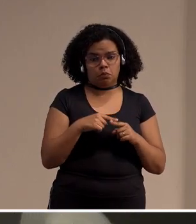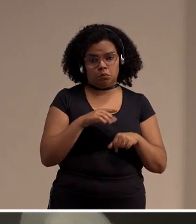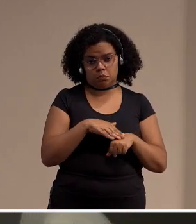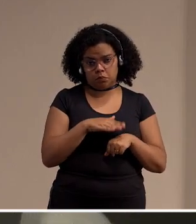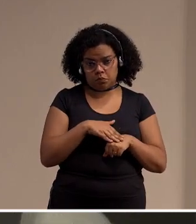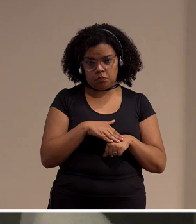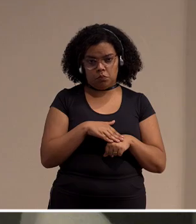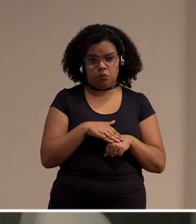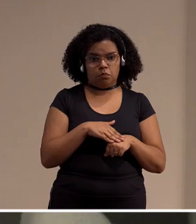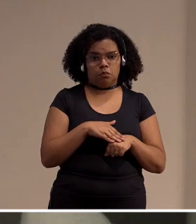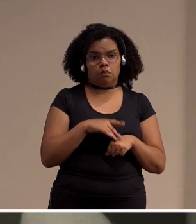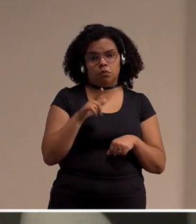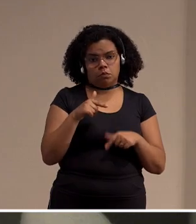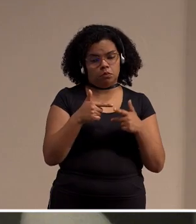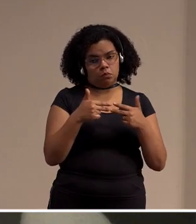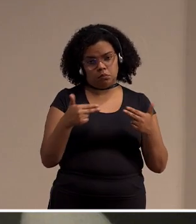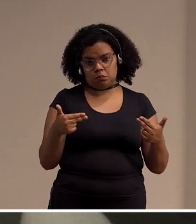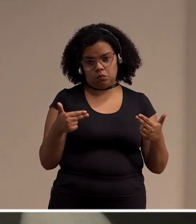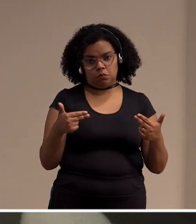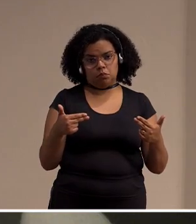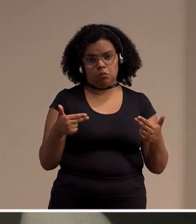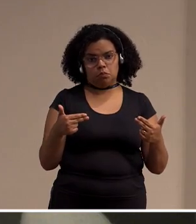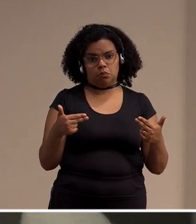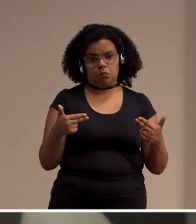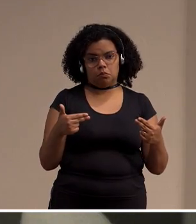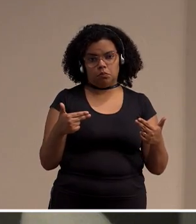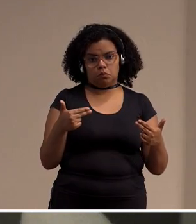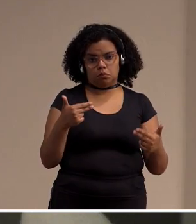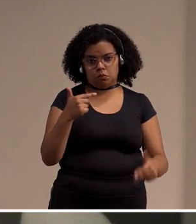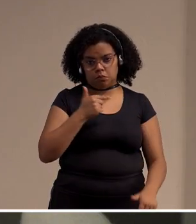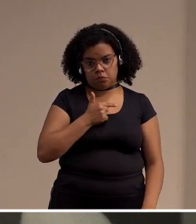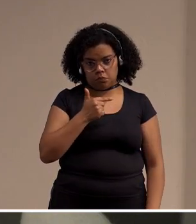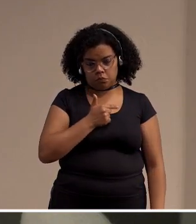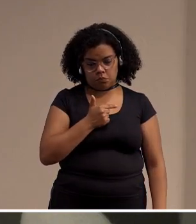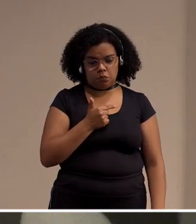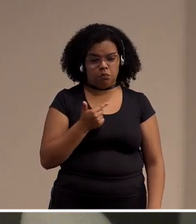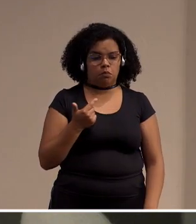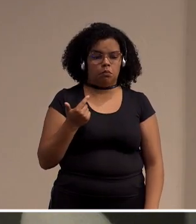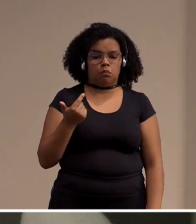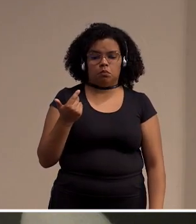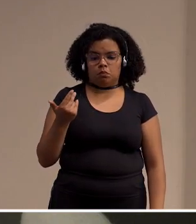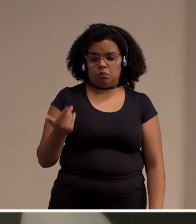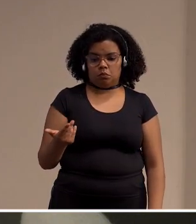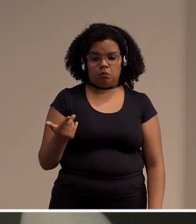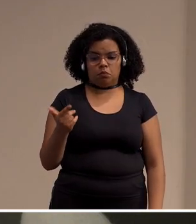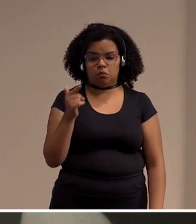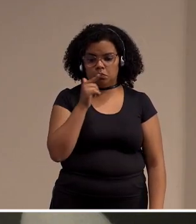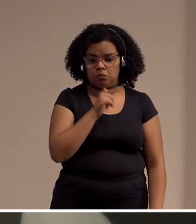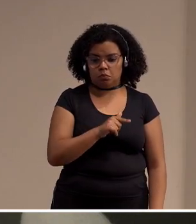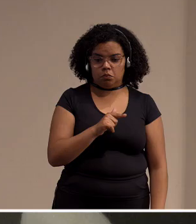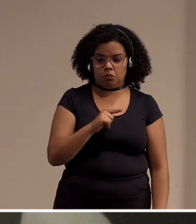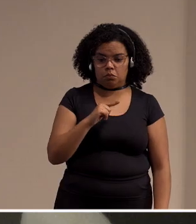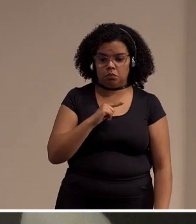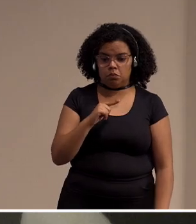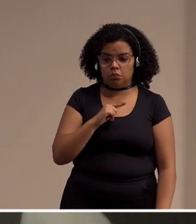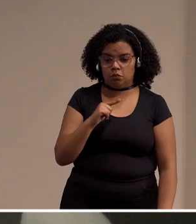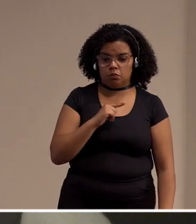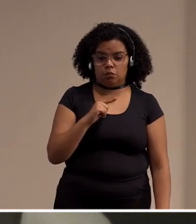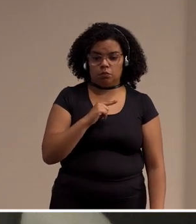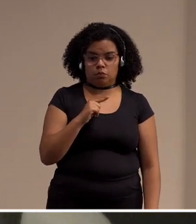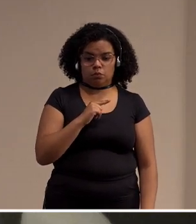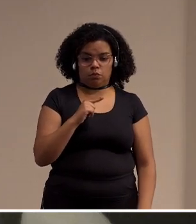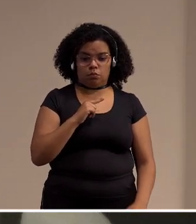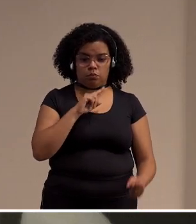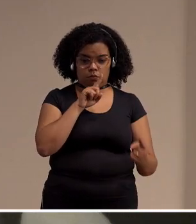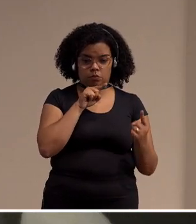fazem é uma coisa horrorosa, assim. Então, para conseguir obter